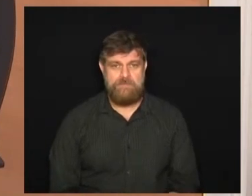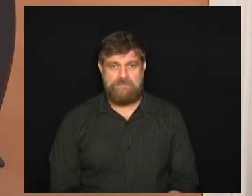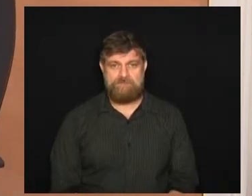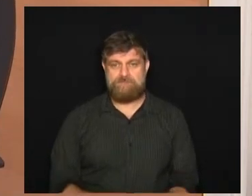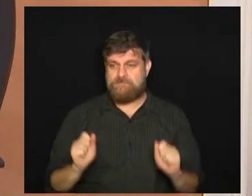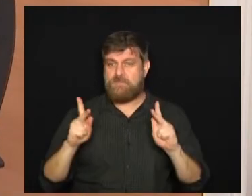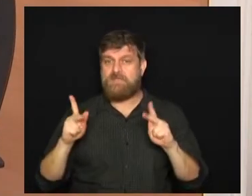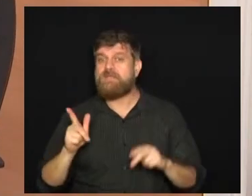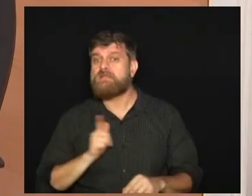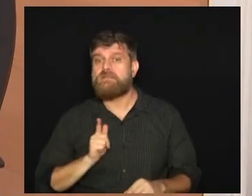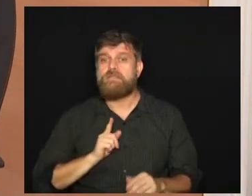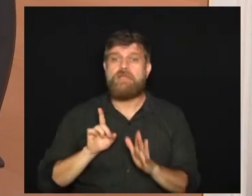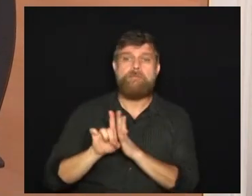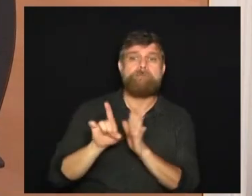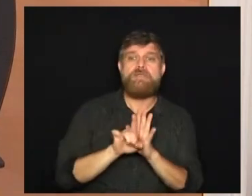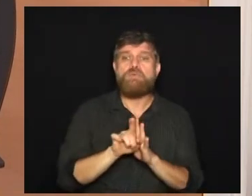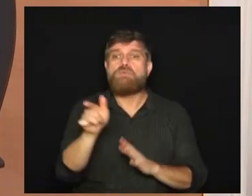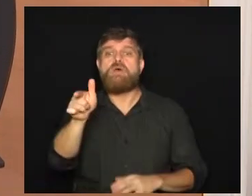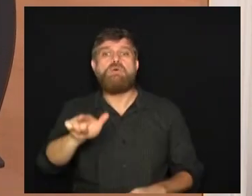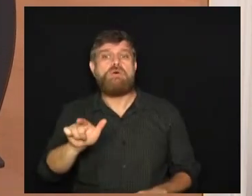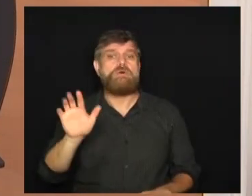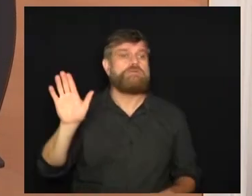Ok, mais alguém?